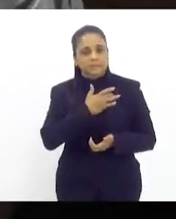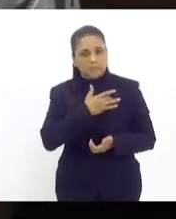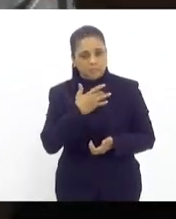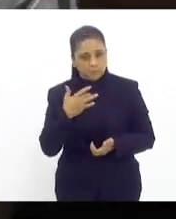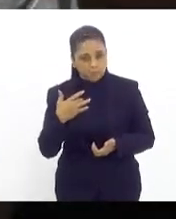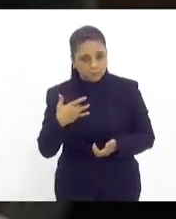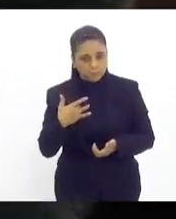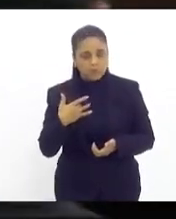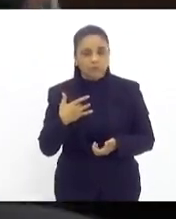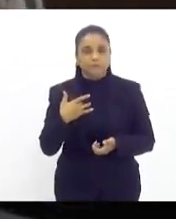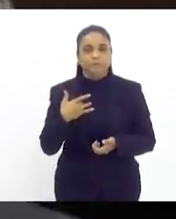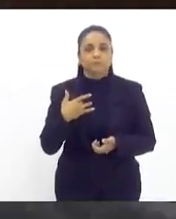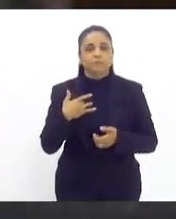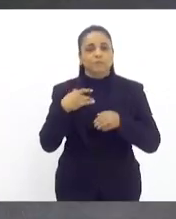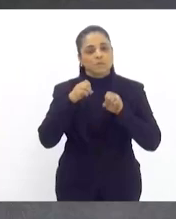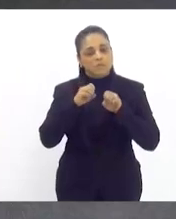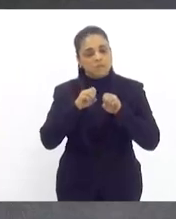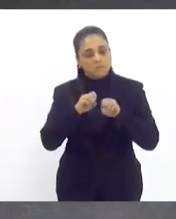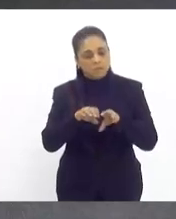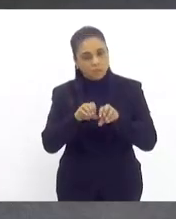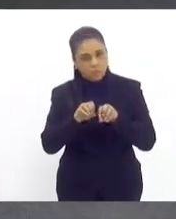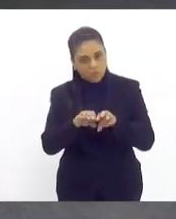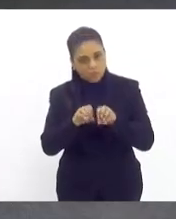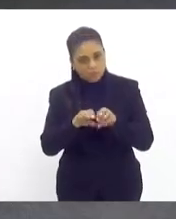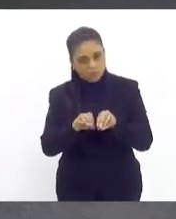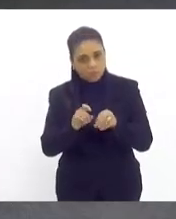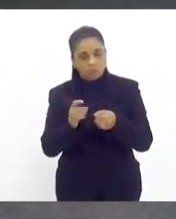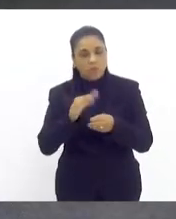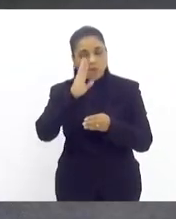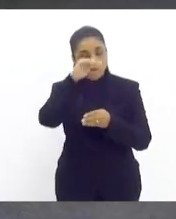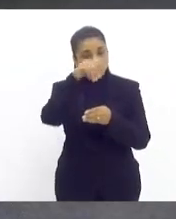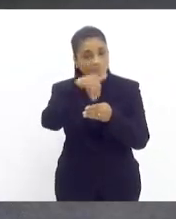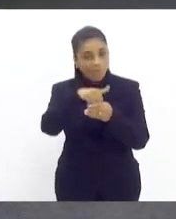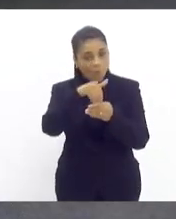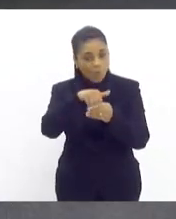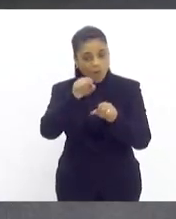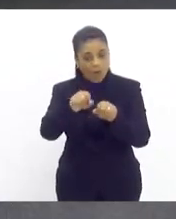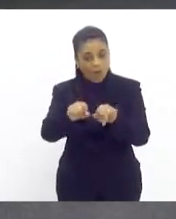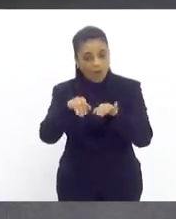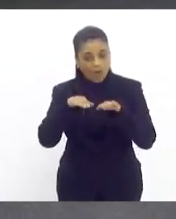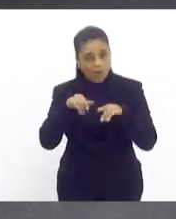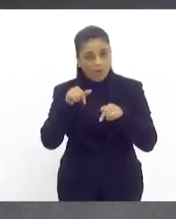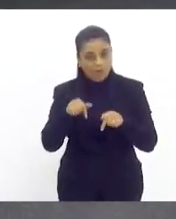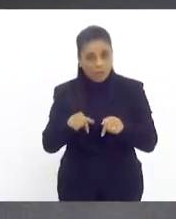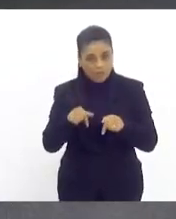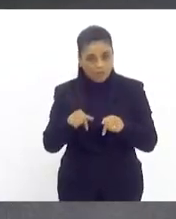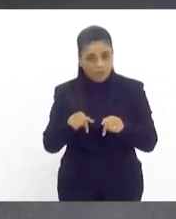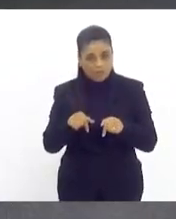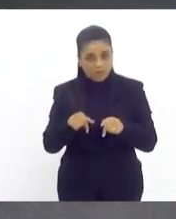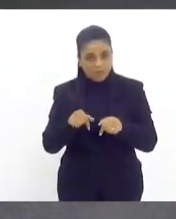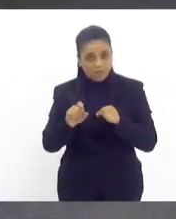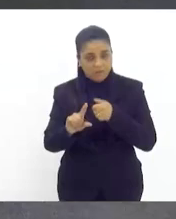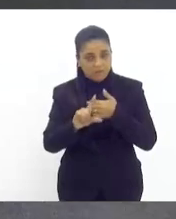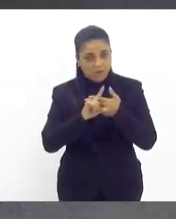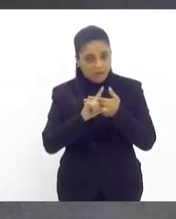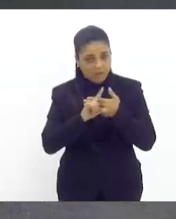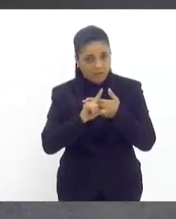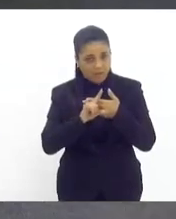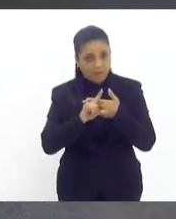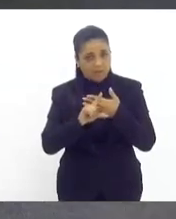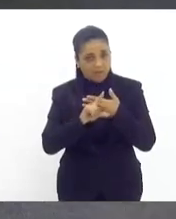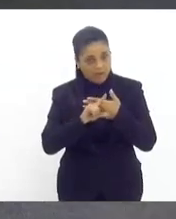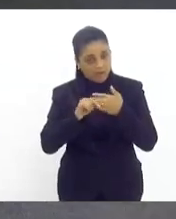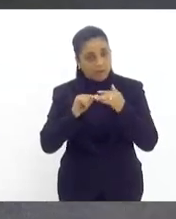e o da educação já votado nessa casa de leis de forma que nada